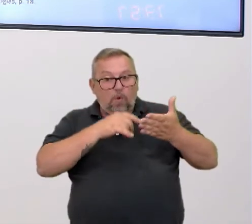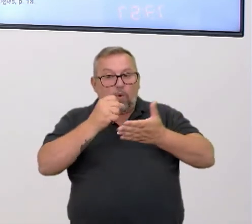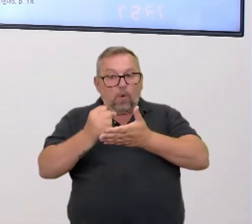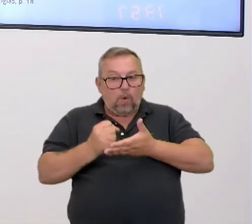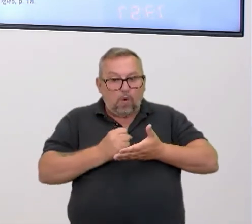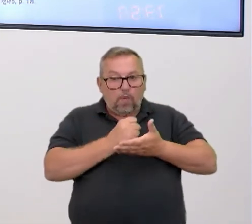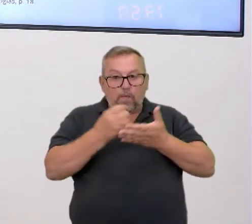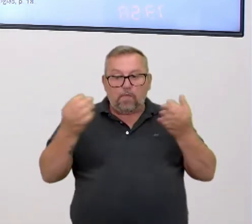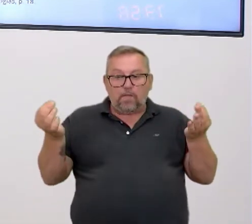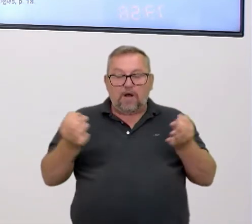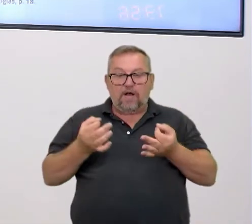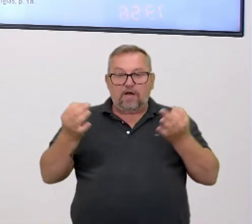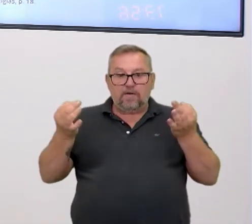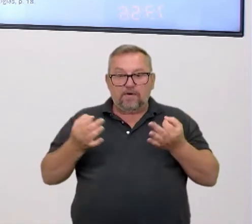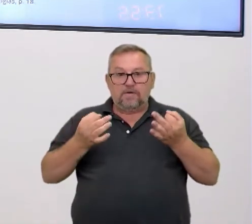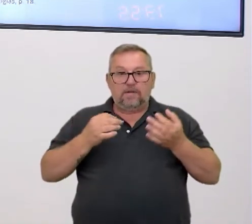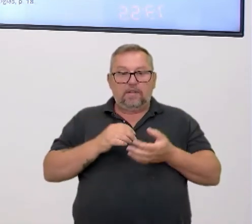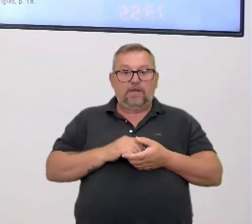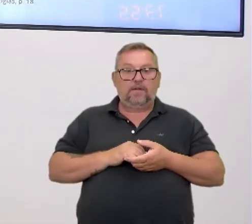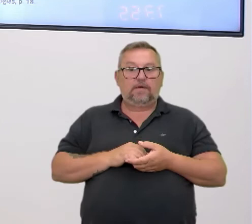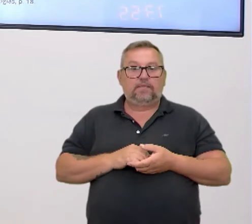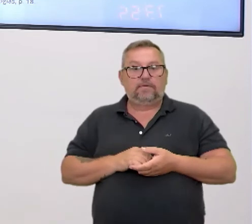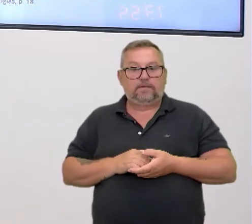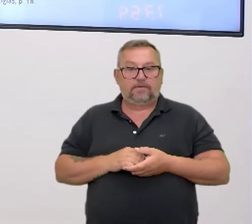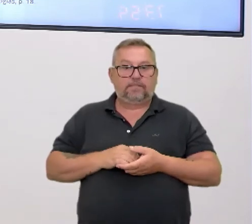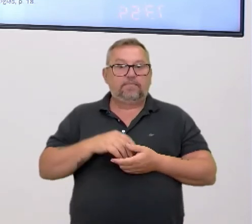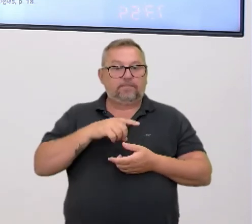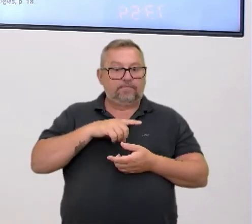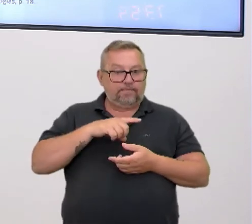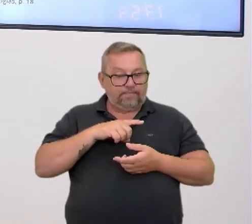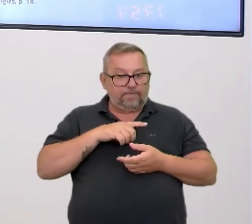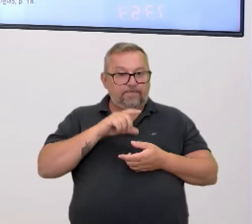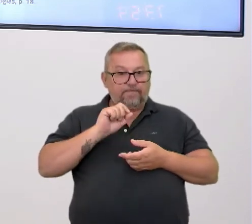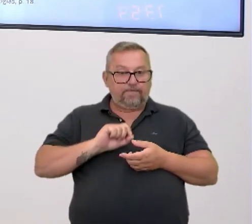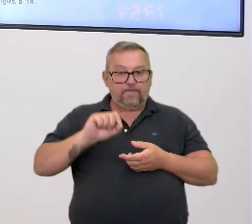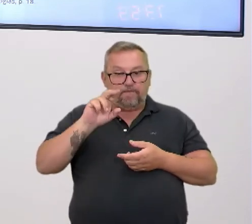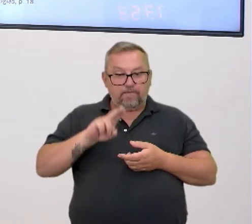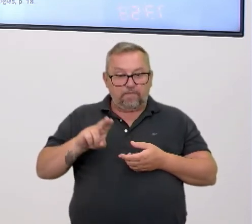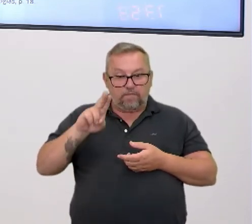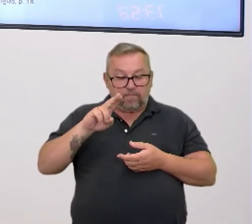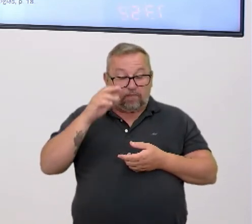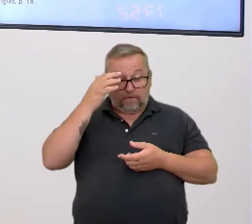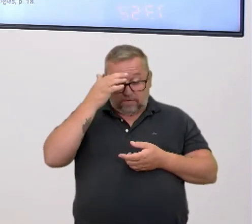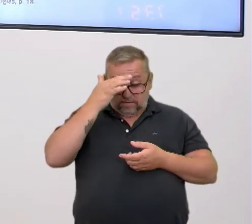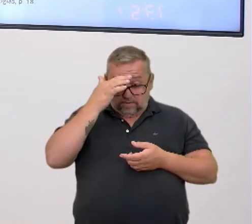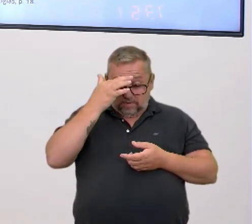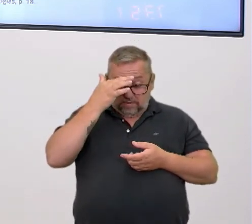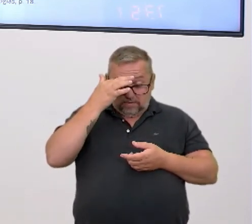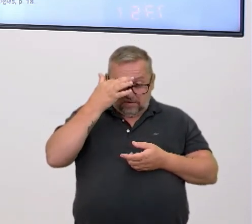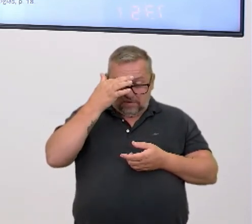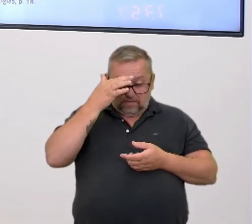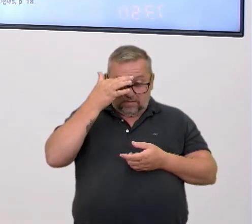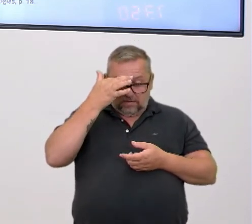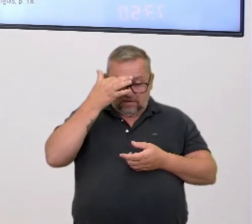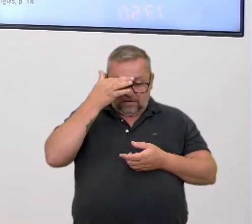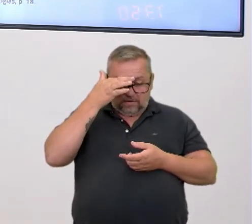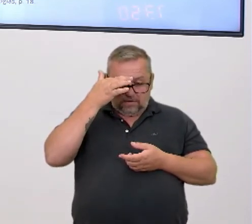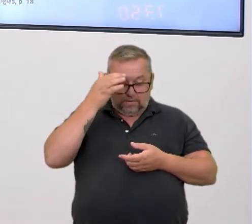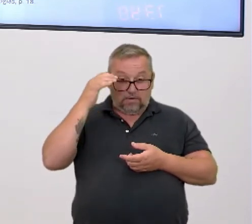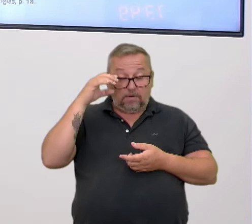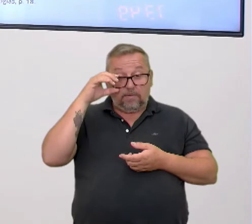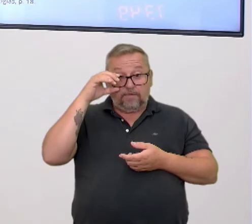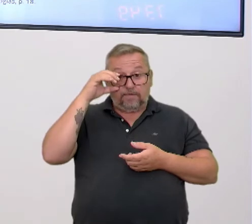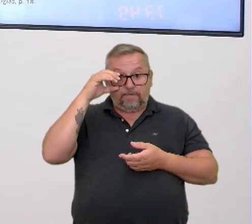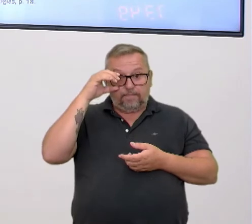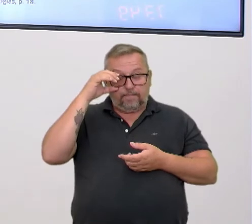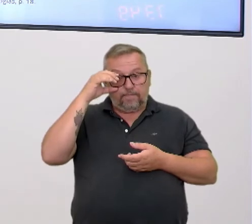existe para o Estado, ele existe para o governo, ele existe para os órgãos aí, governamentais? Então, é essa a questão,